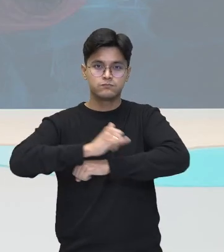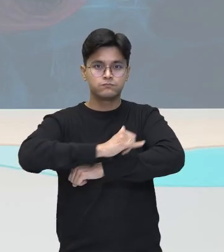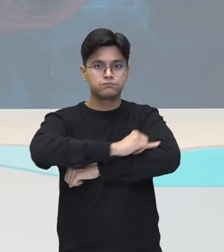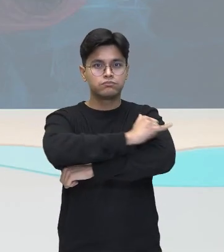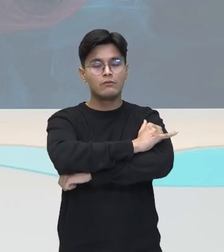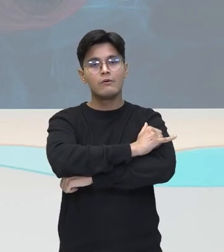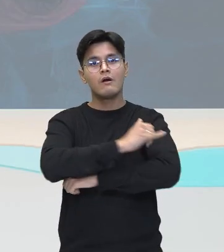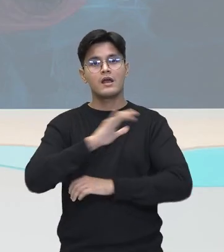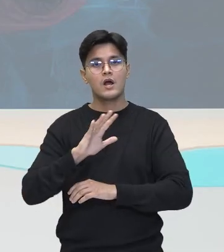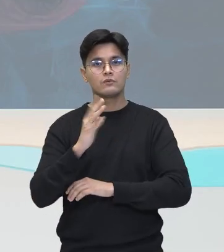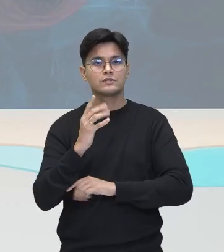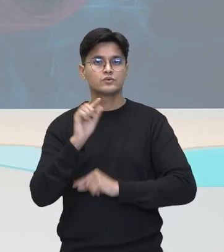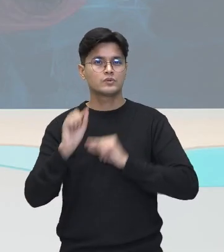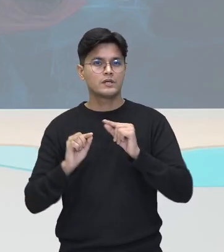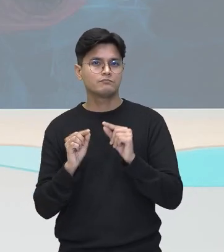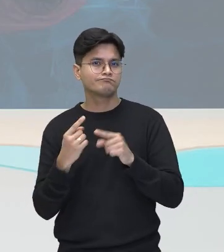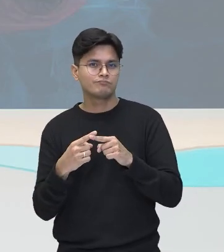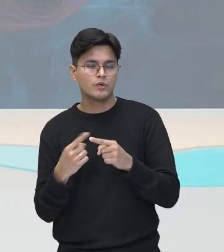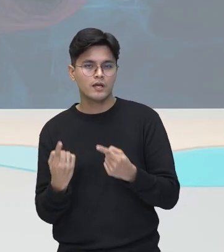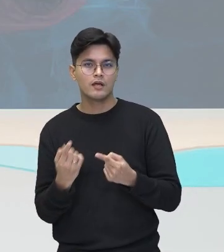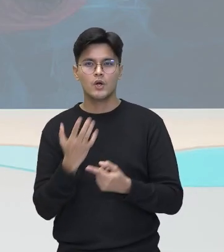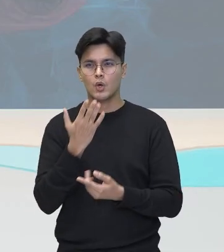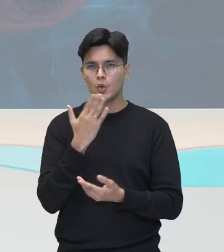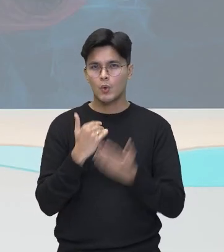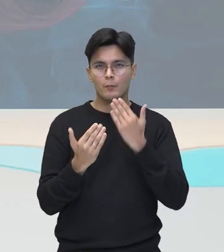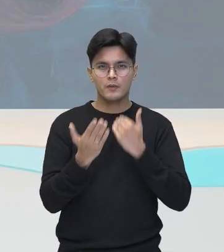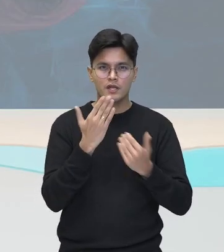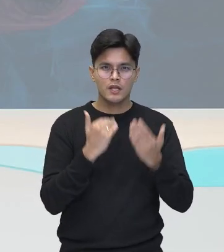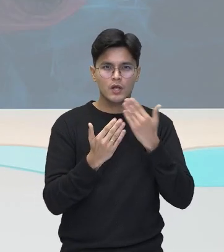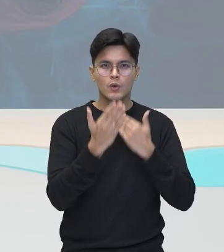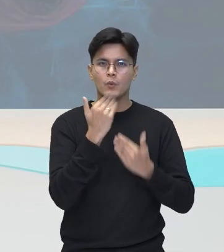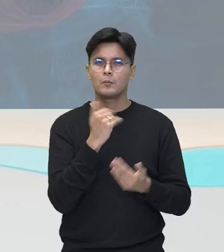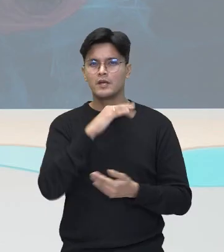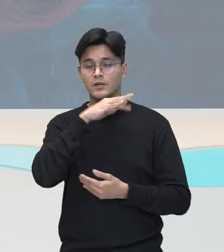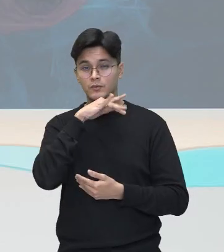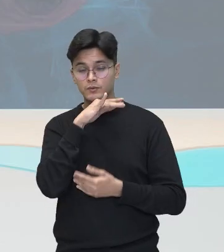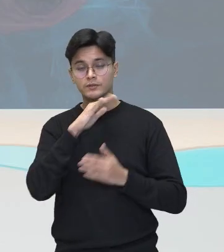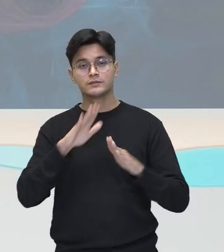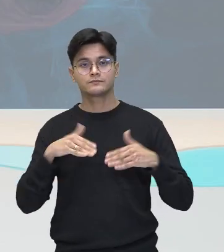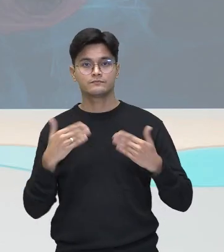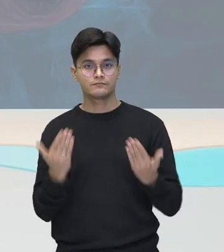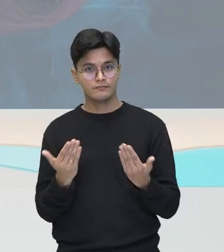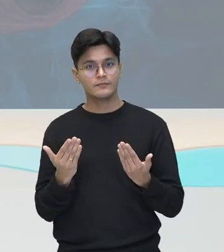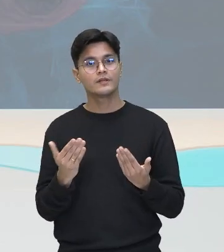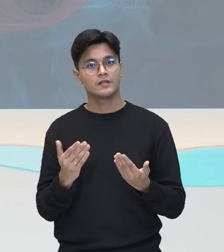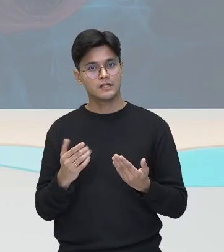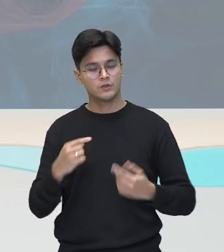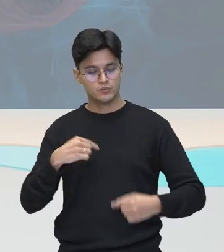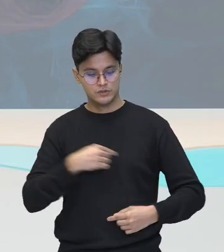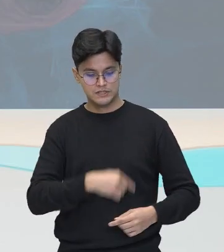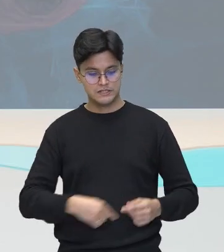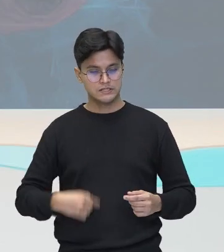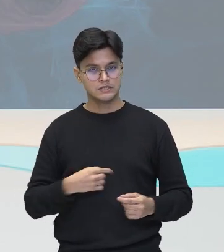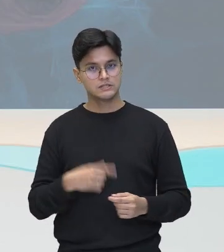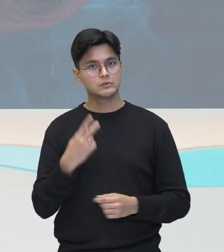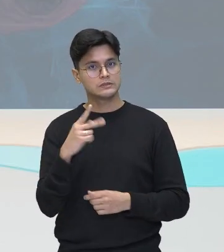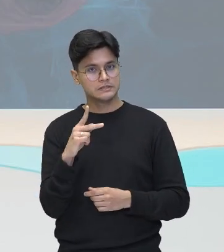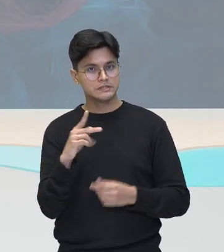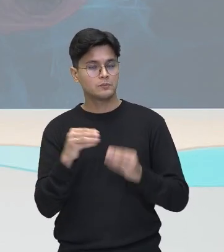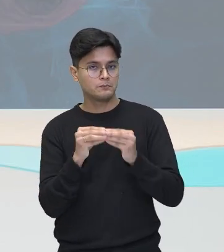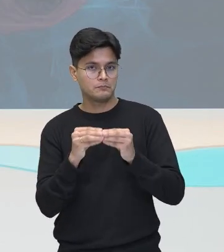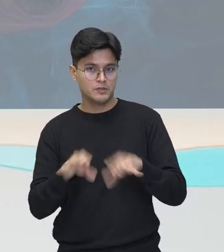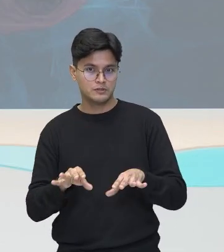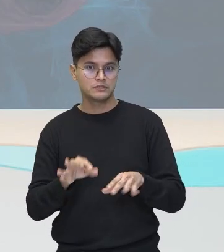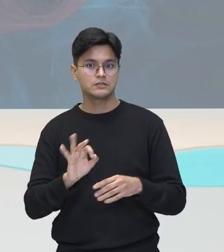esse excesso todo é por causa de uma alimentação totalmente desbalanceada. Você vai sobrecarregar seu intestino com certeza, né? E aí